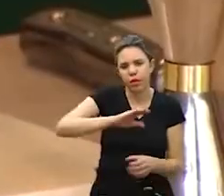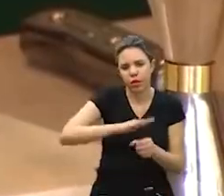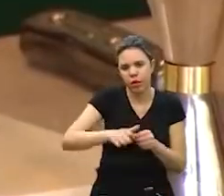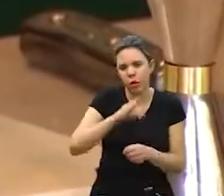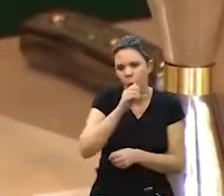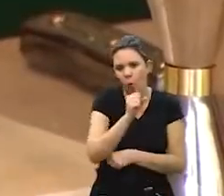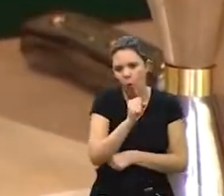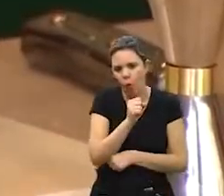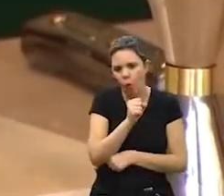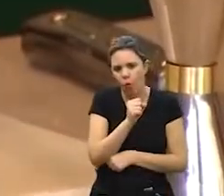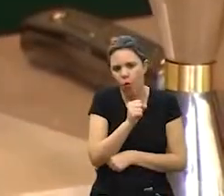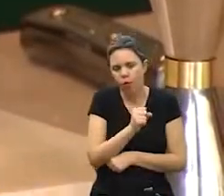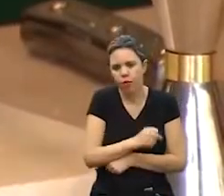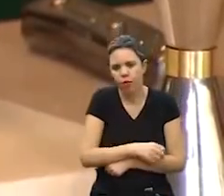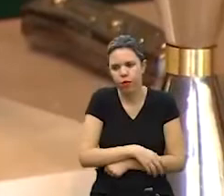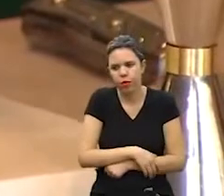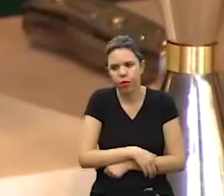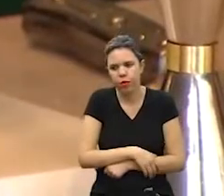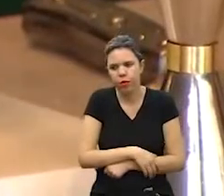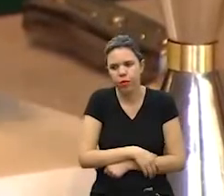Coloque a rodela de laranja.